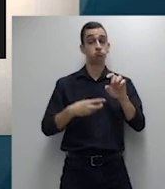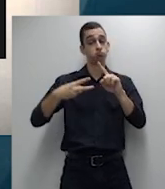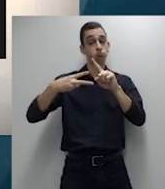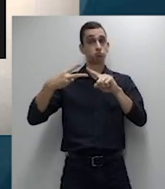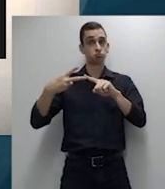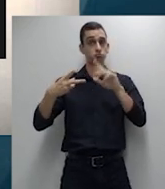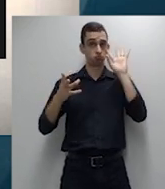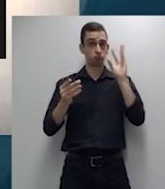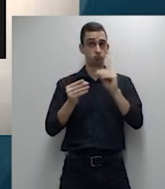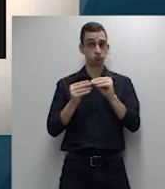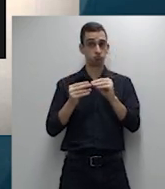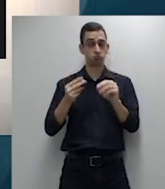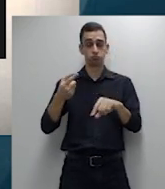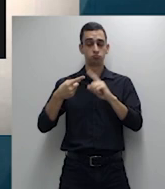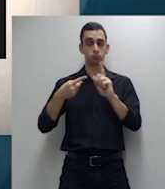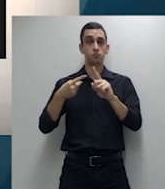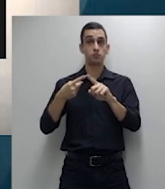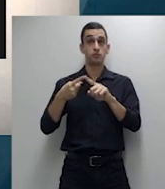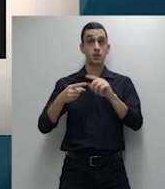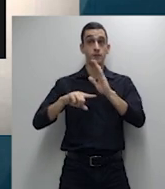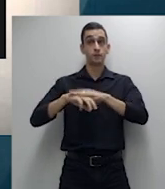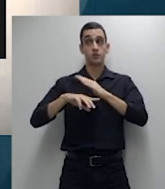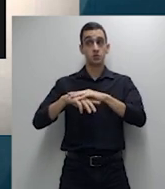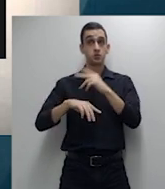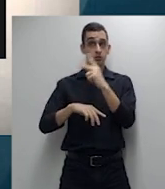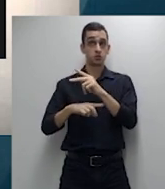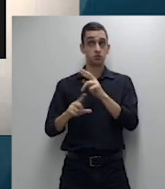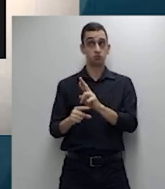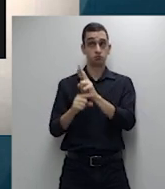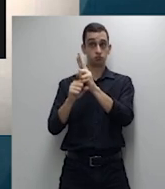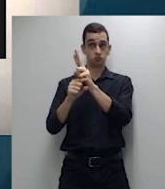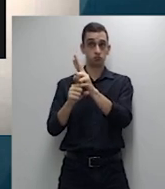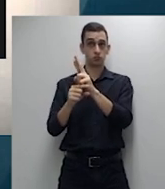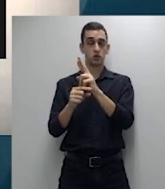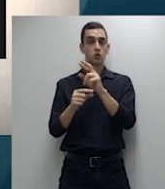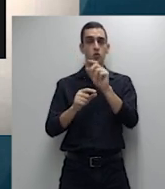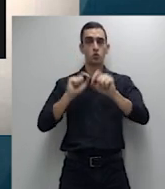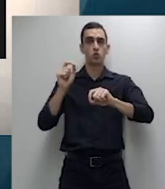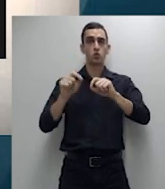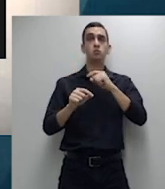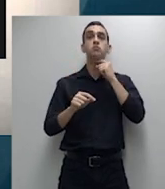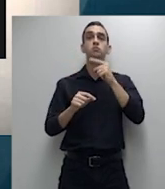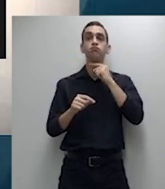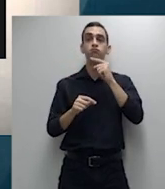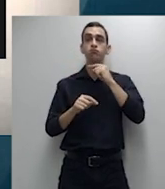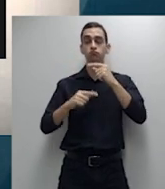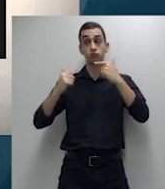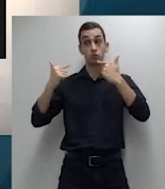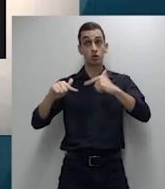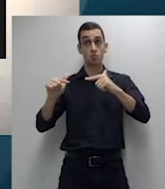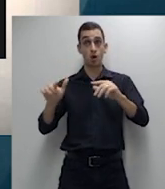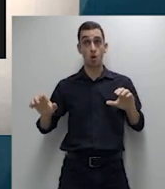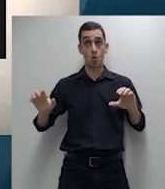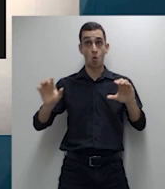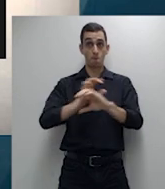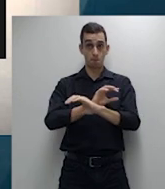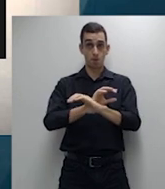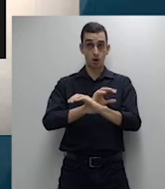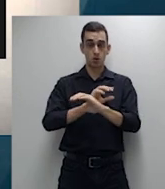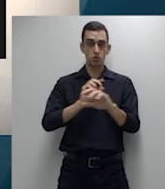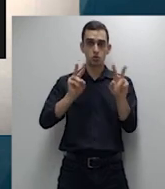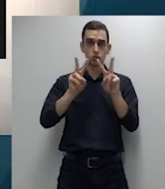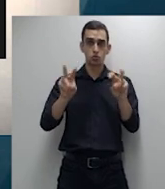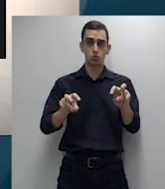prestadora de serviço de telecomunicações não tem condições de prestar o serviço completo quando se